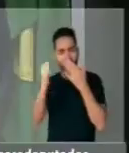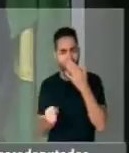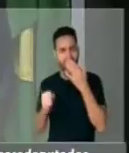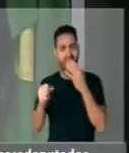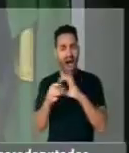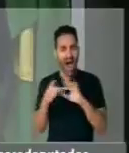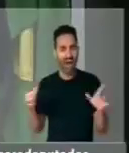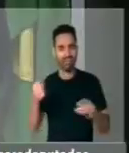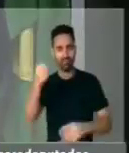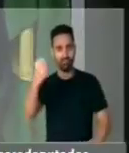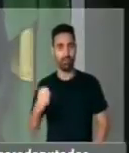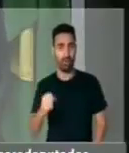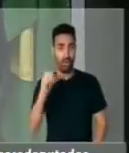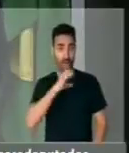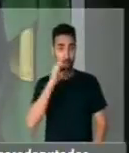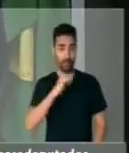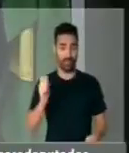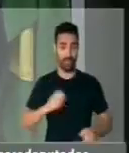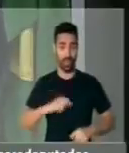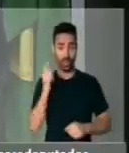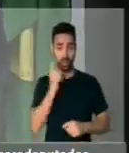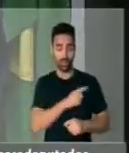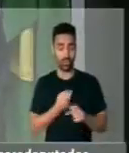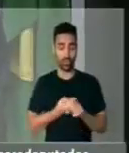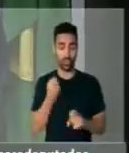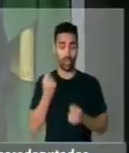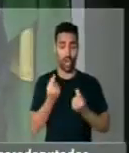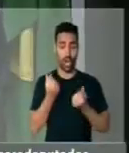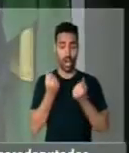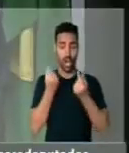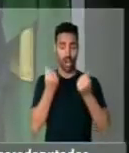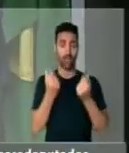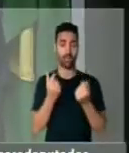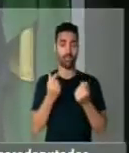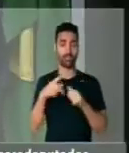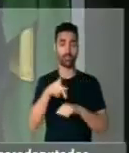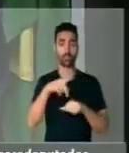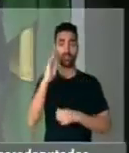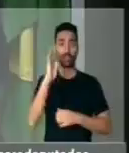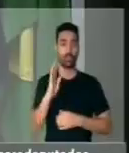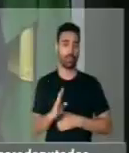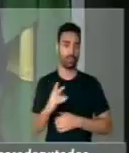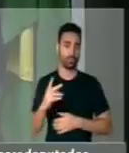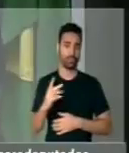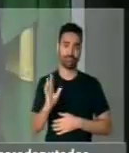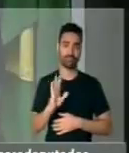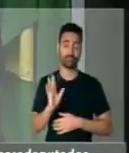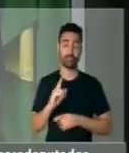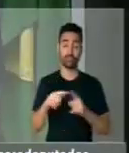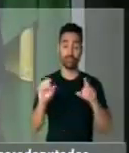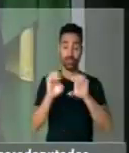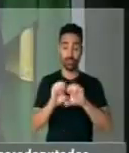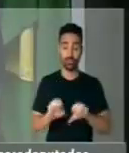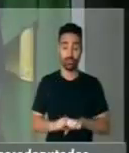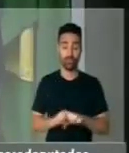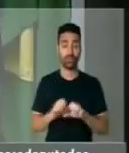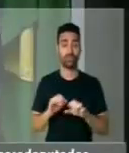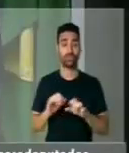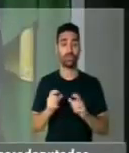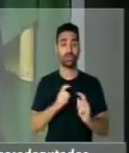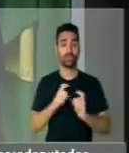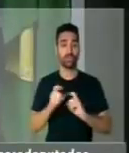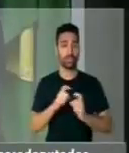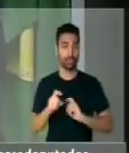Brasil serão de imediato um fator para aumentar a arrecadação do Estado, tendo em vista que a estrutura administrativa que